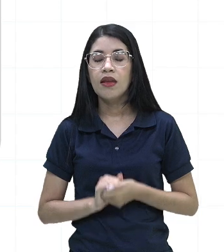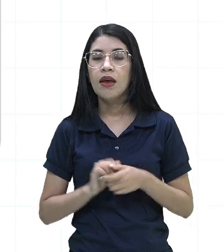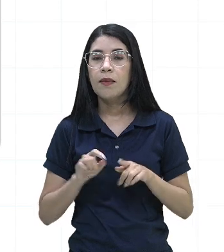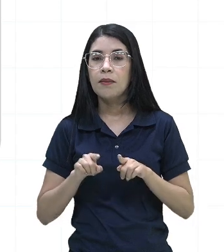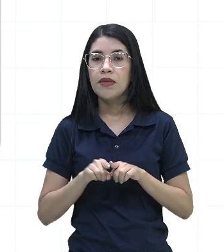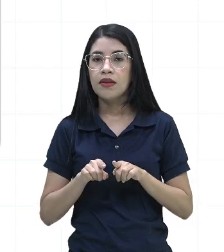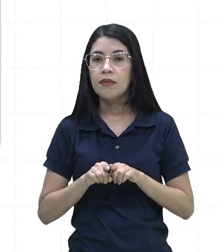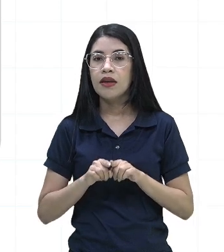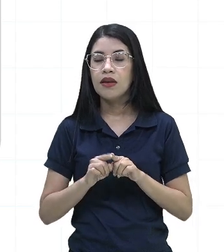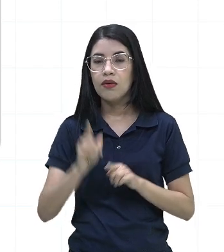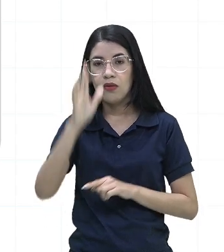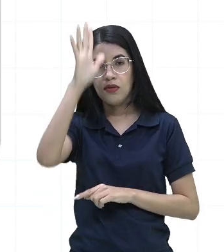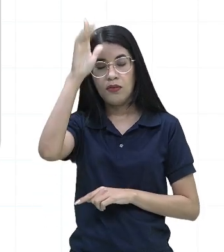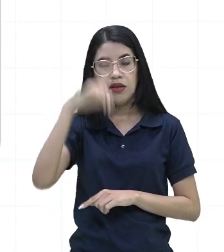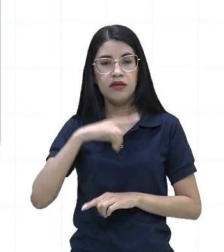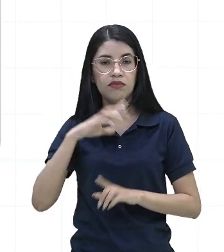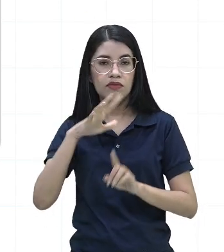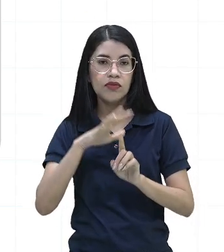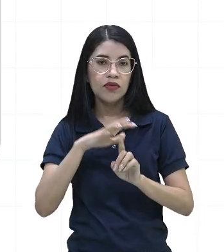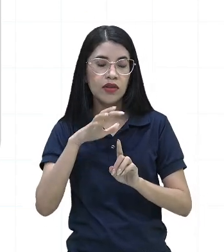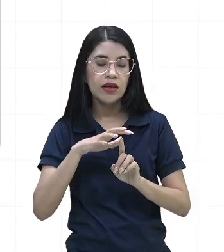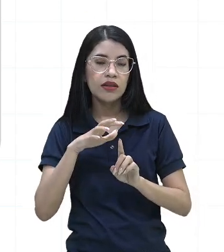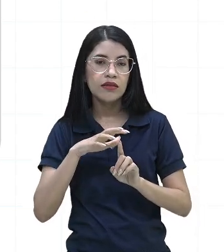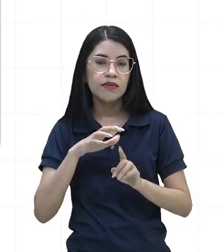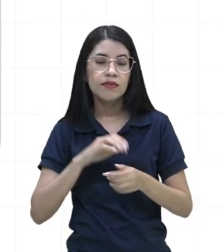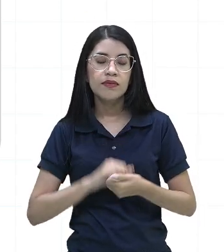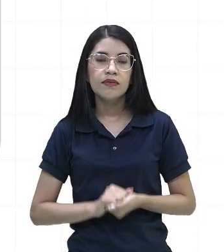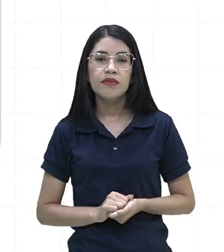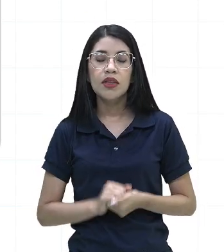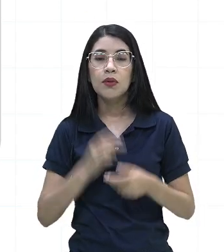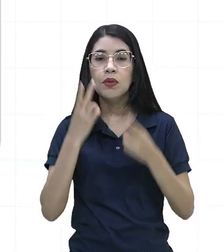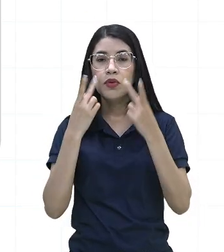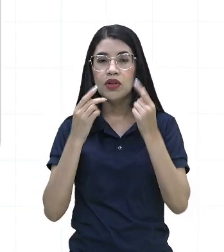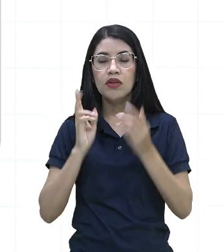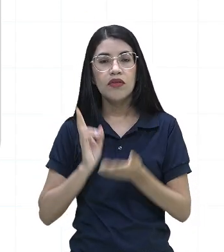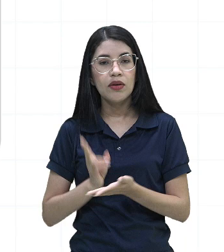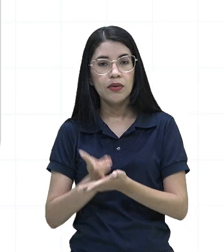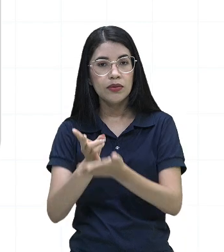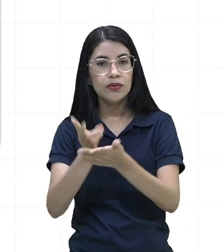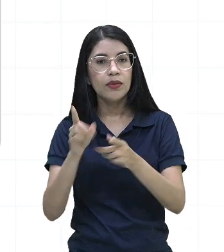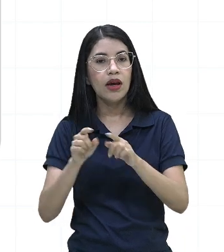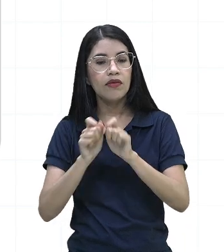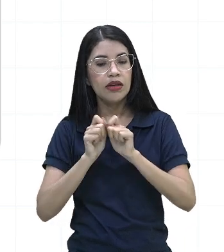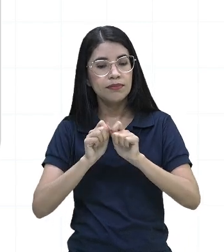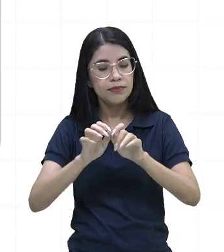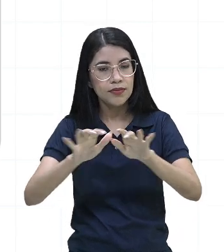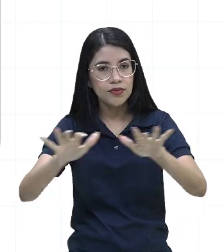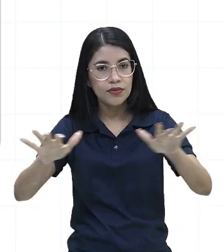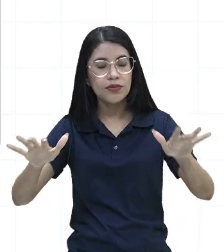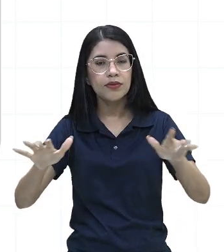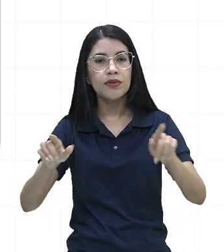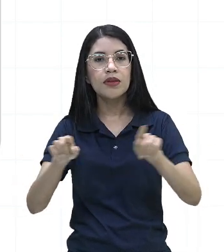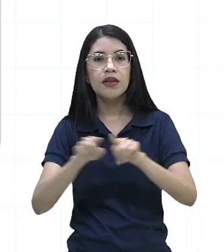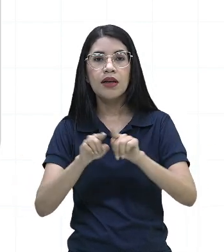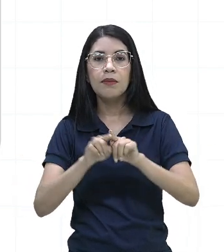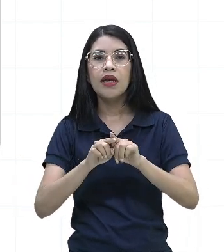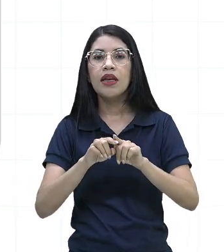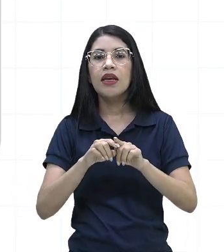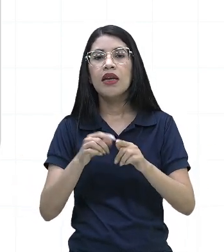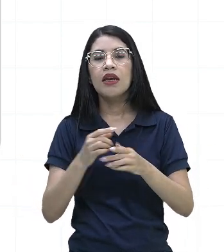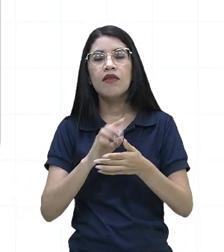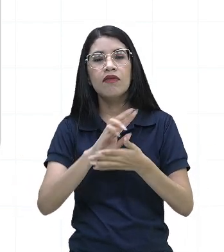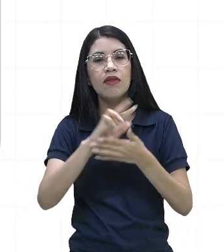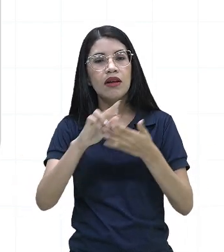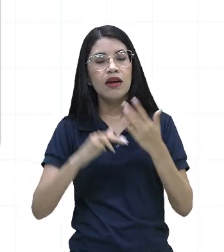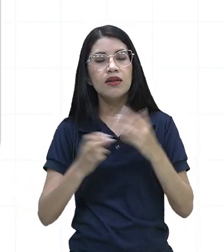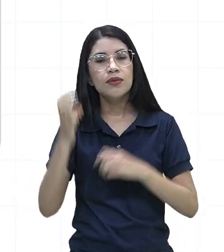vai trazer toda essa influência. O teatro ele vai perpetuar, ele vai se expandir, ele vai para outras culturas,